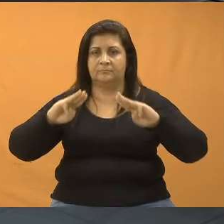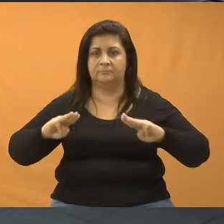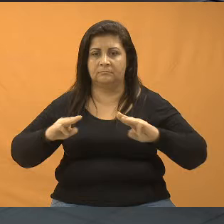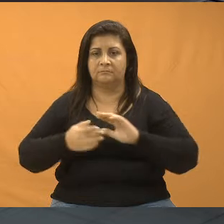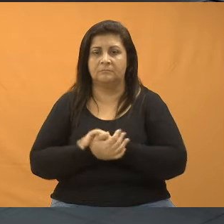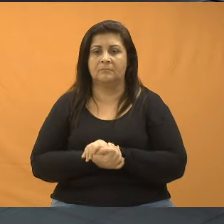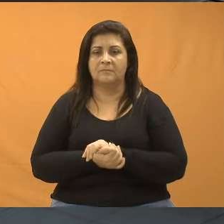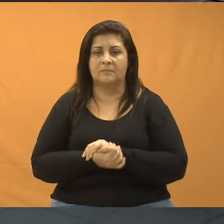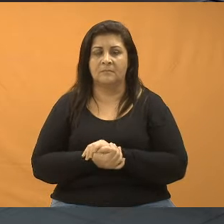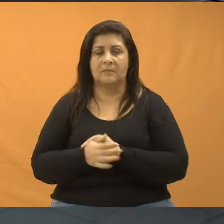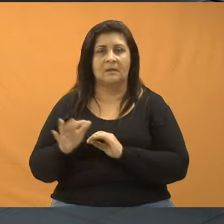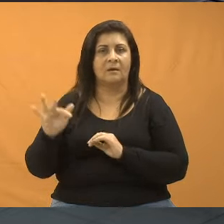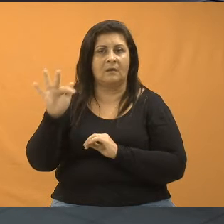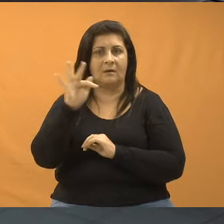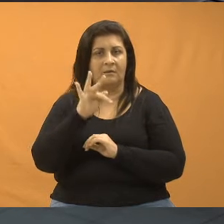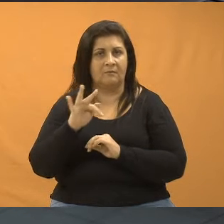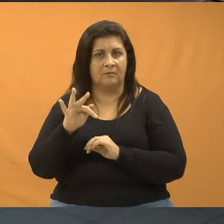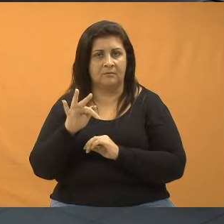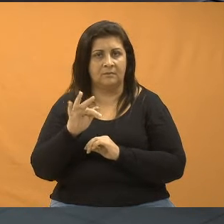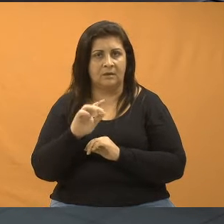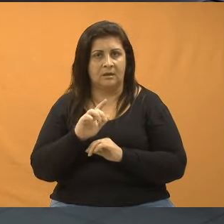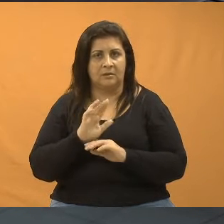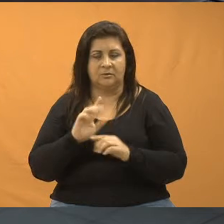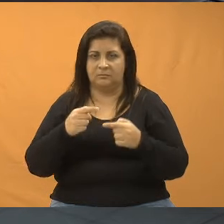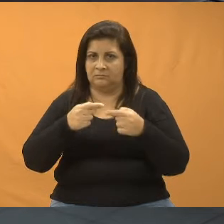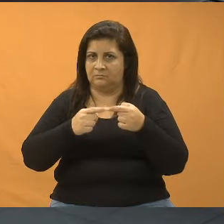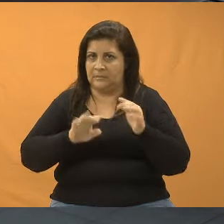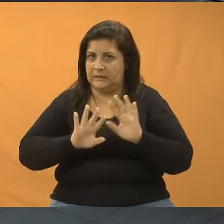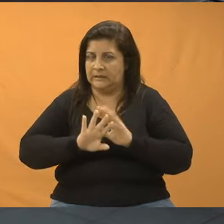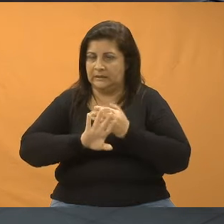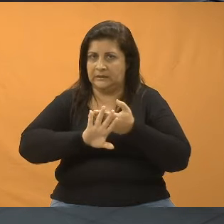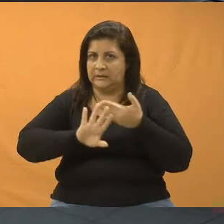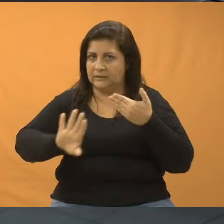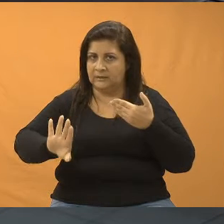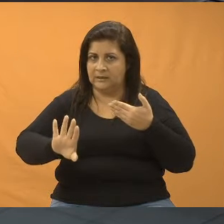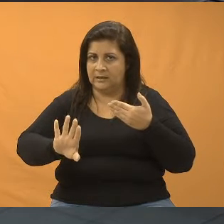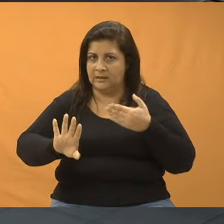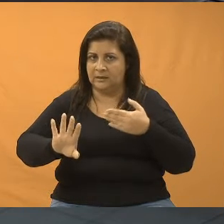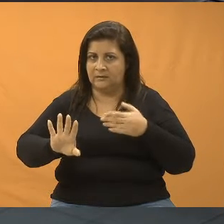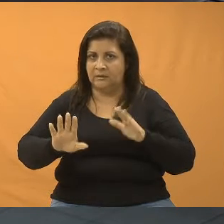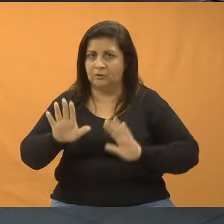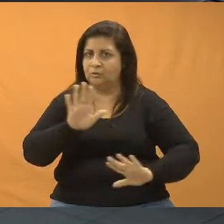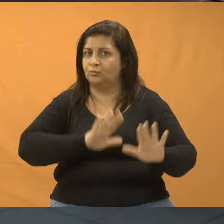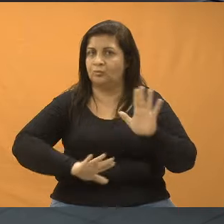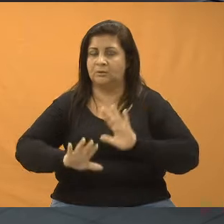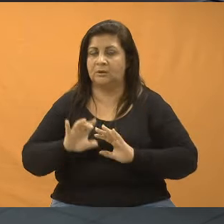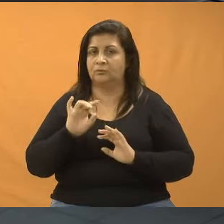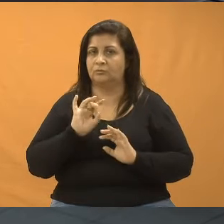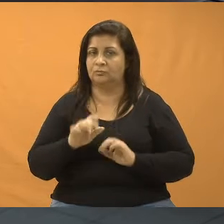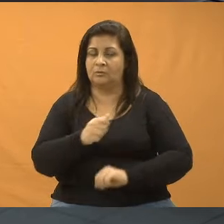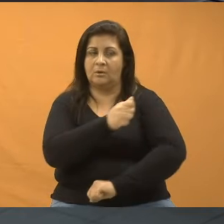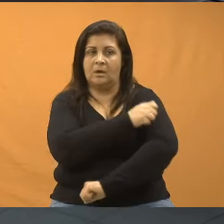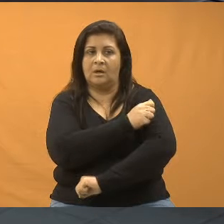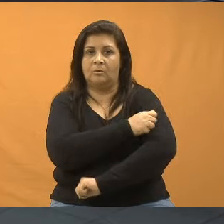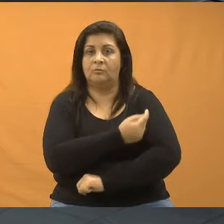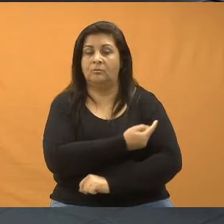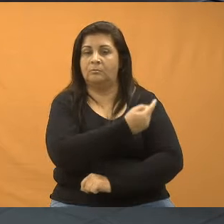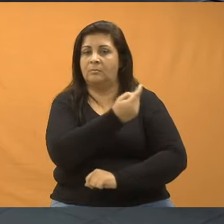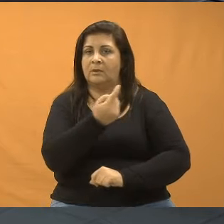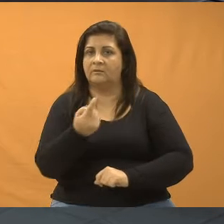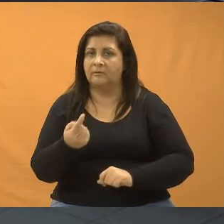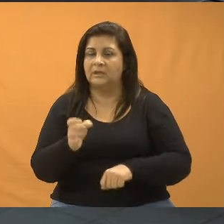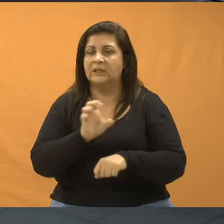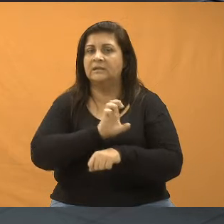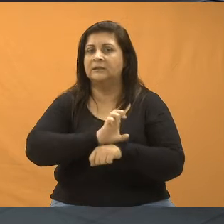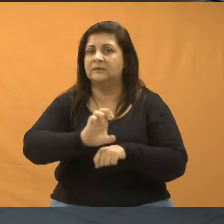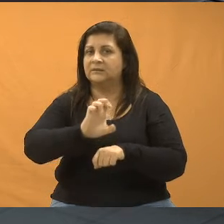tem nada a ver com a gestão que será feita na Santa Casa. Os alunos poderão ir lá para fazer estágio, junto